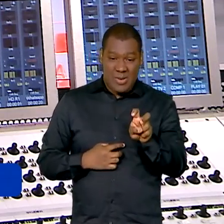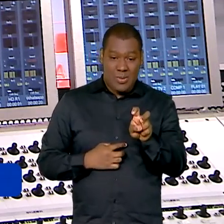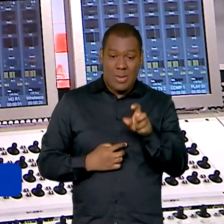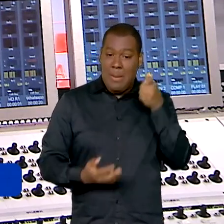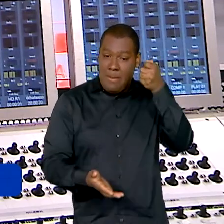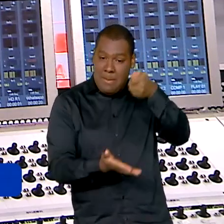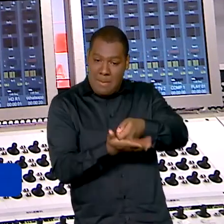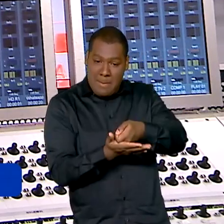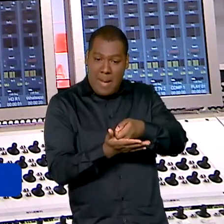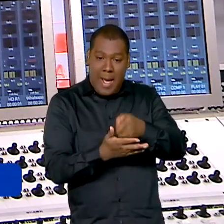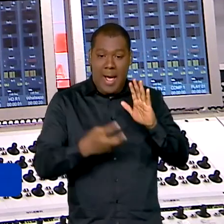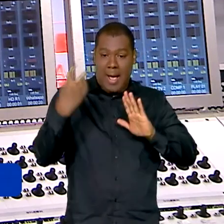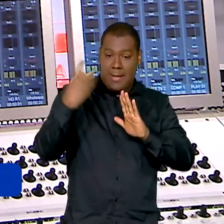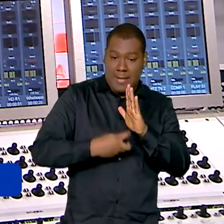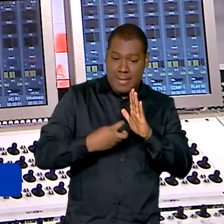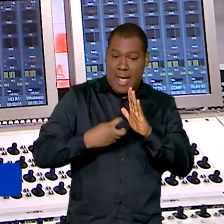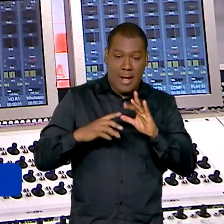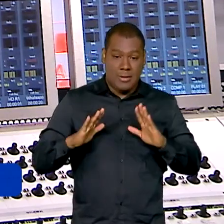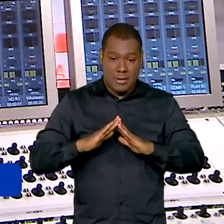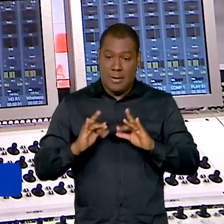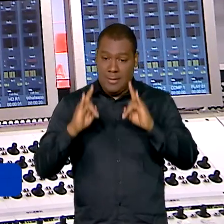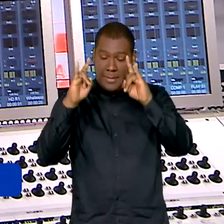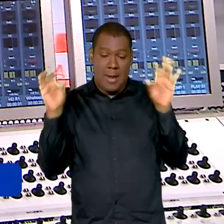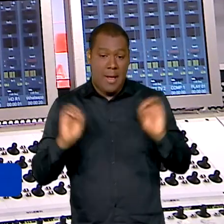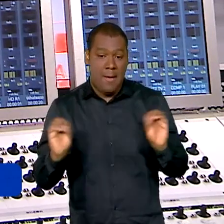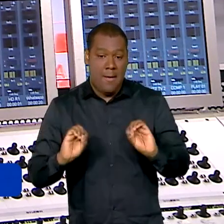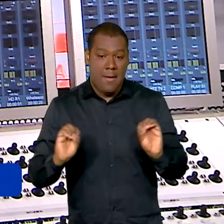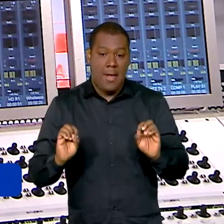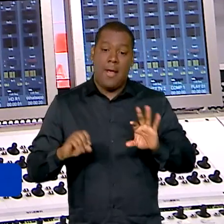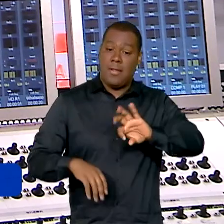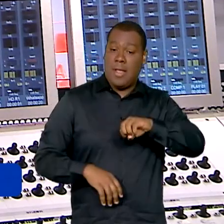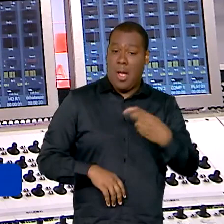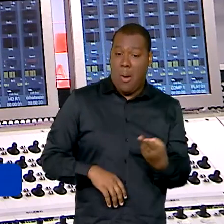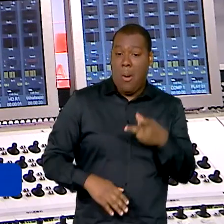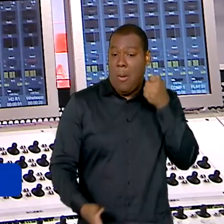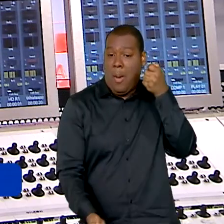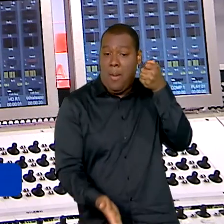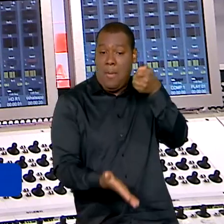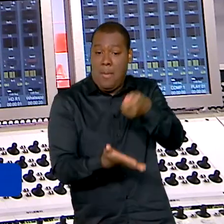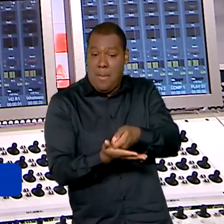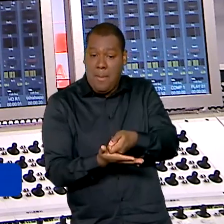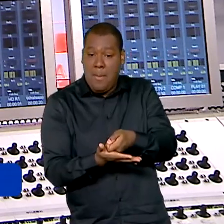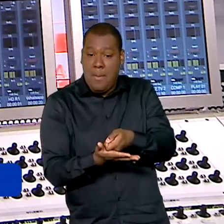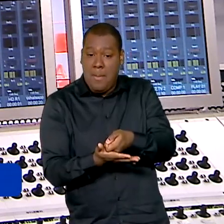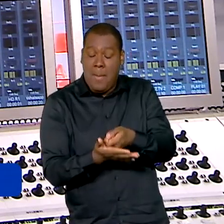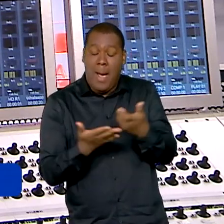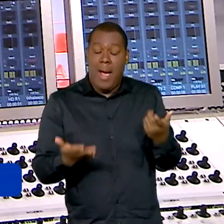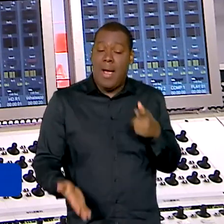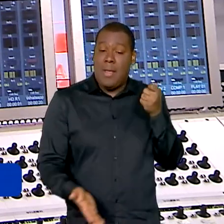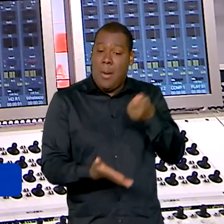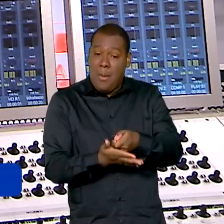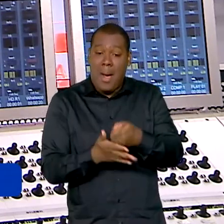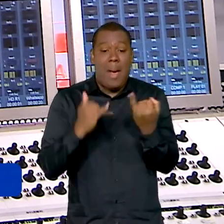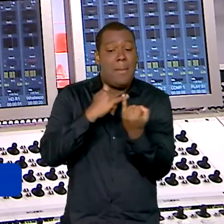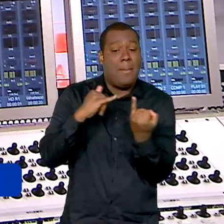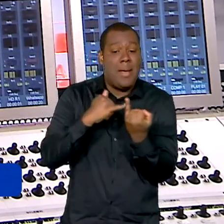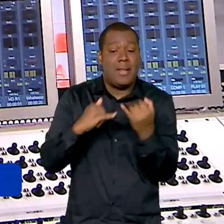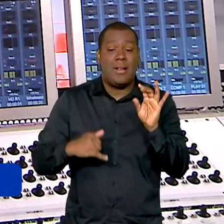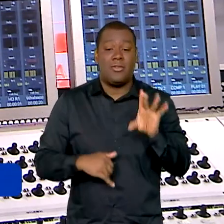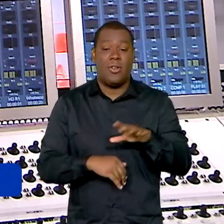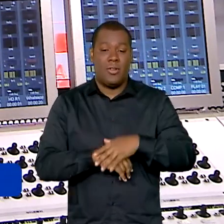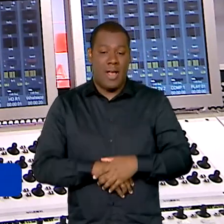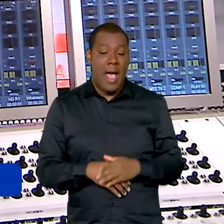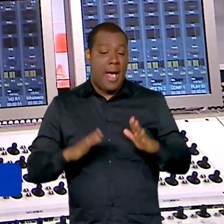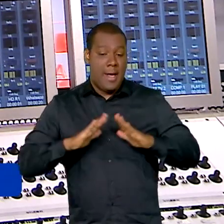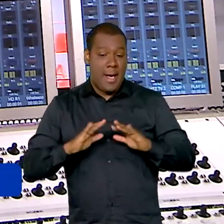condomínio, o saldo que tem no mês, se você quiser usar o elevador, se quiser ter energia nas escadas, nos corredores,